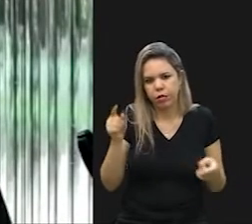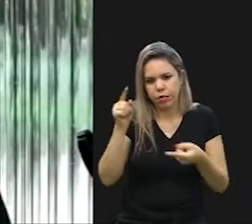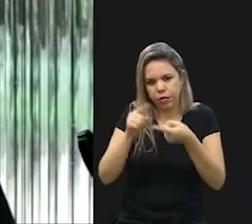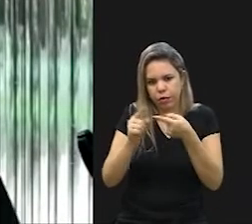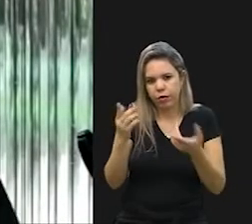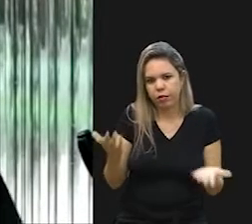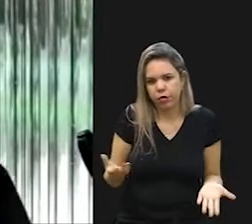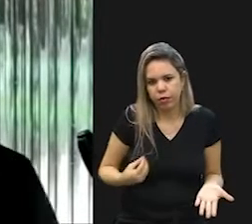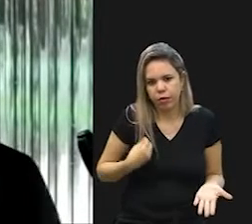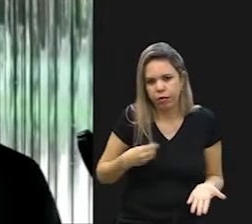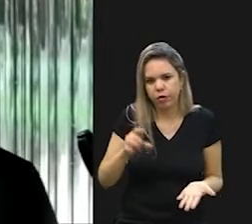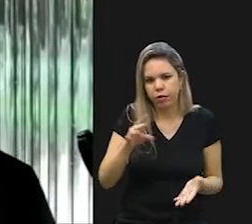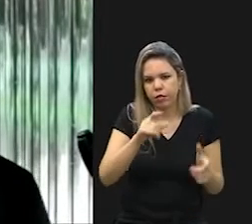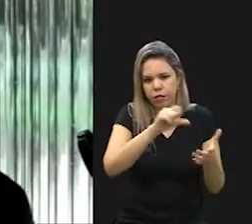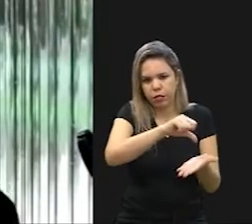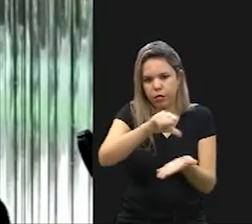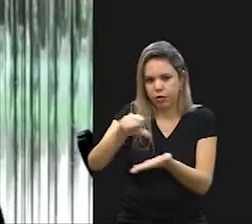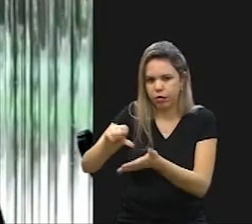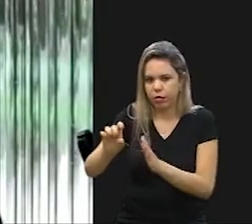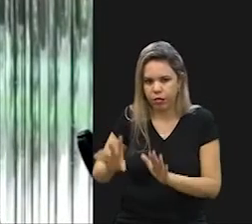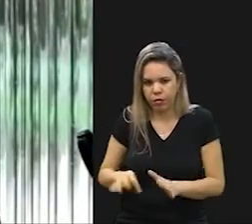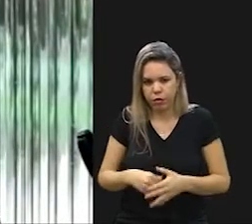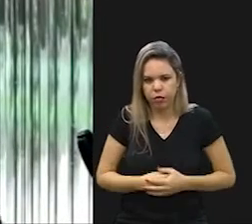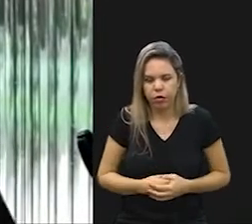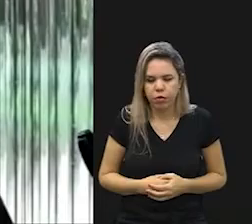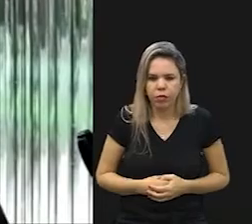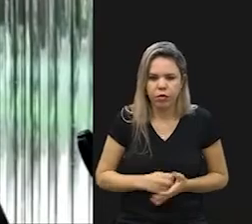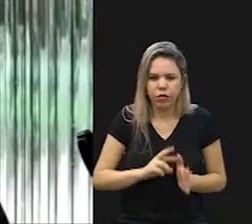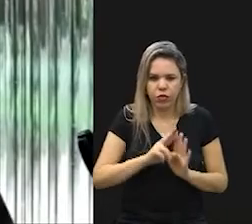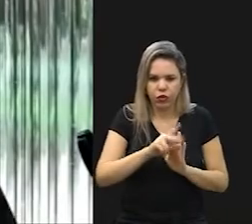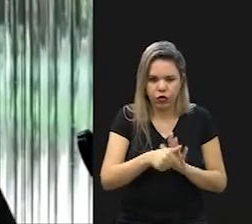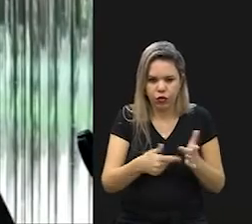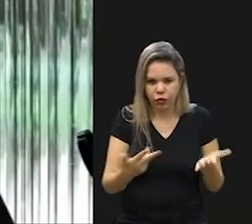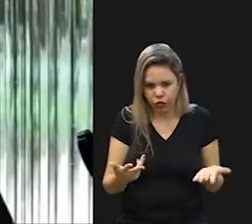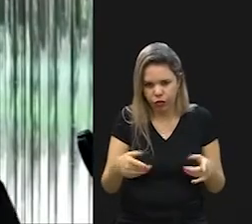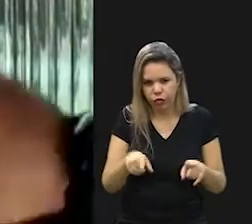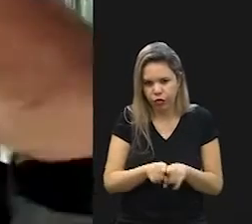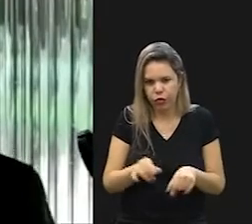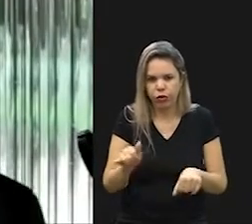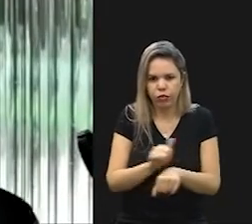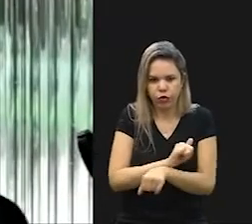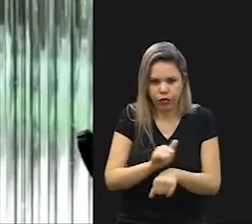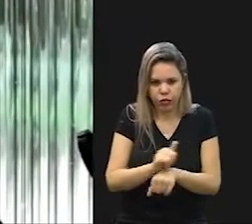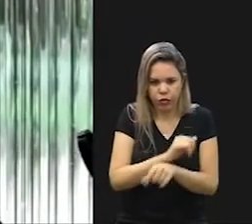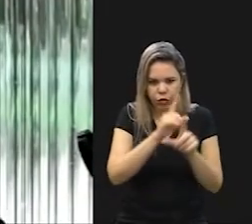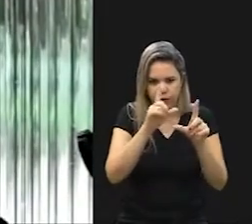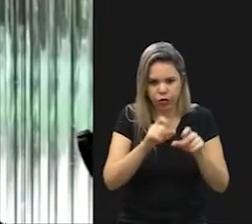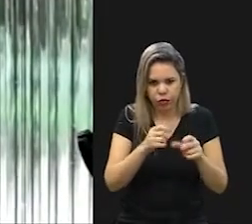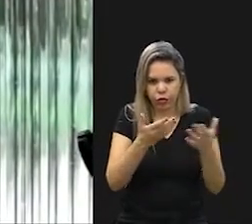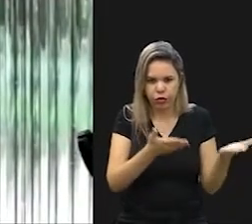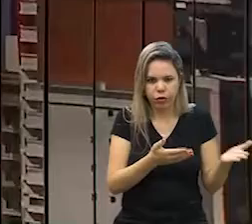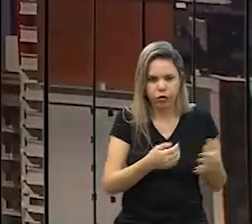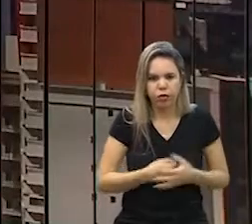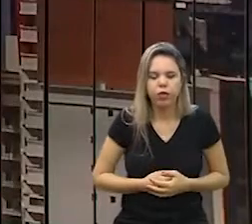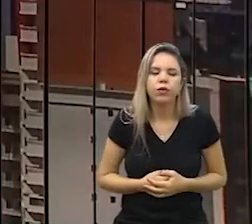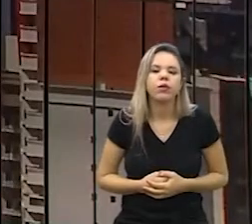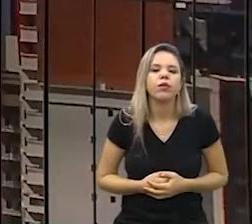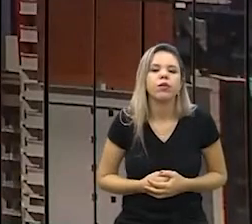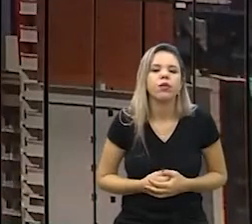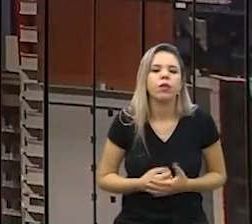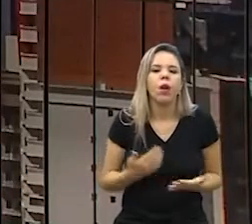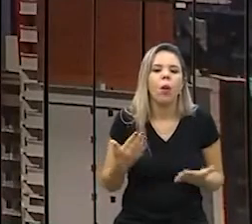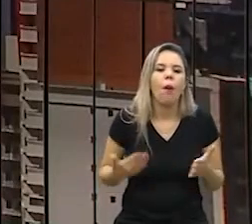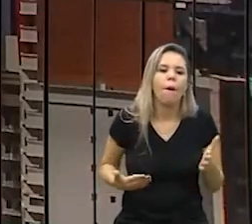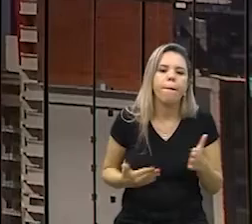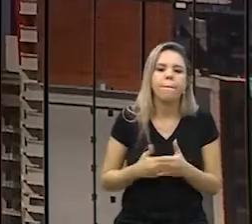pequena, vivem só naqueles lugares. Então, tem várias também estratégias para fotografar um animal desse. E qual foi o